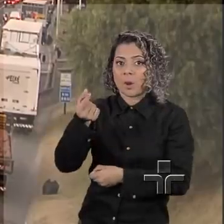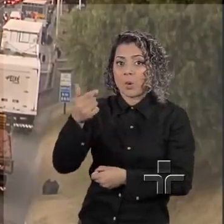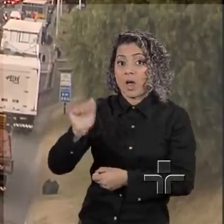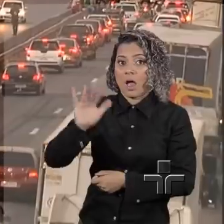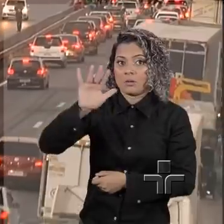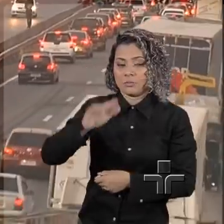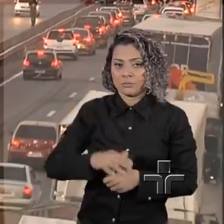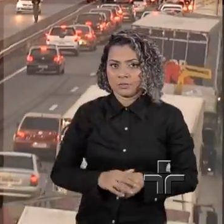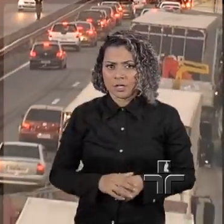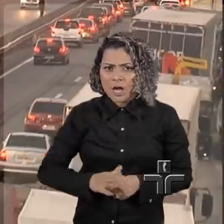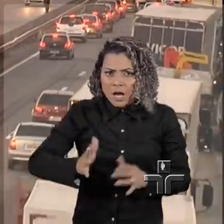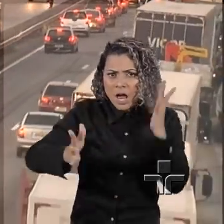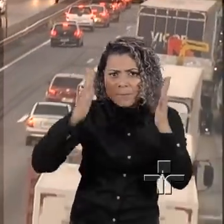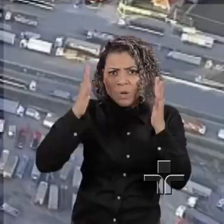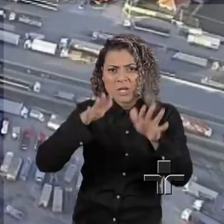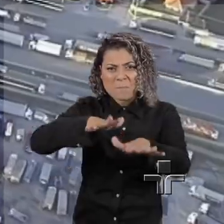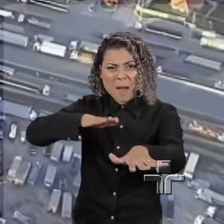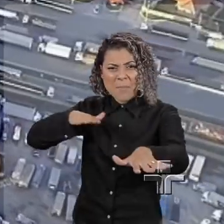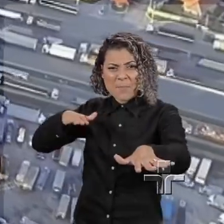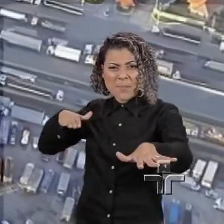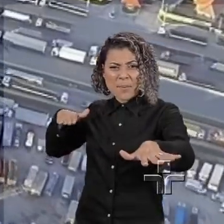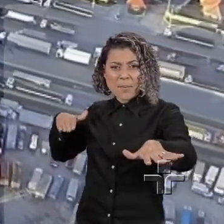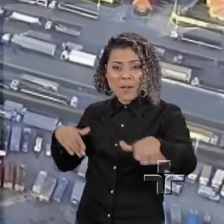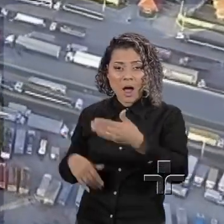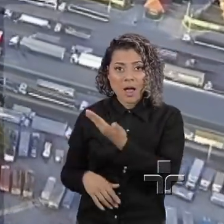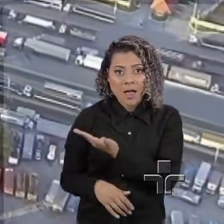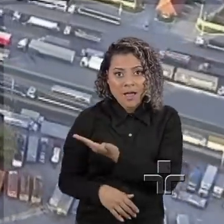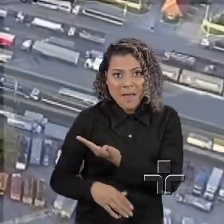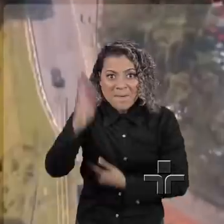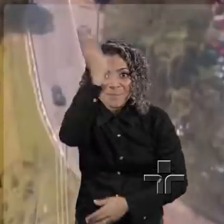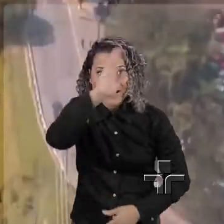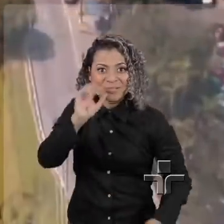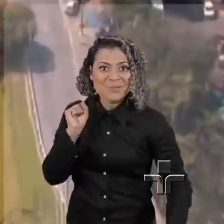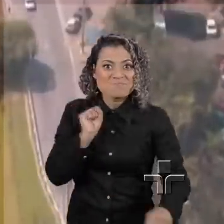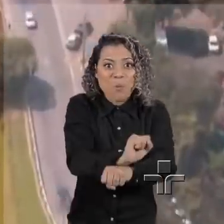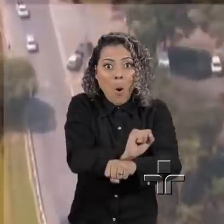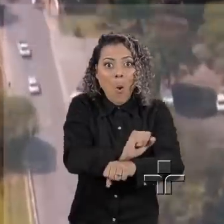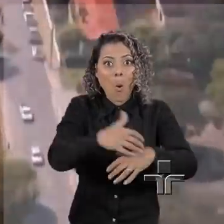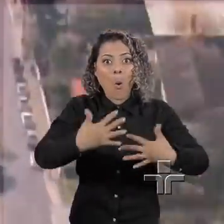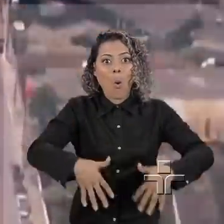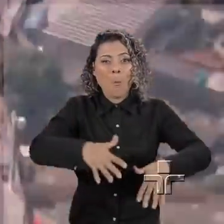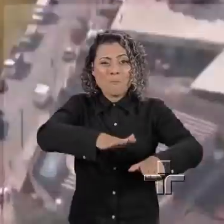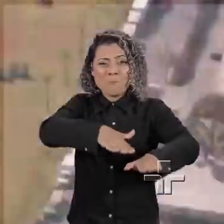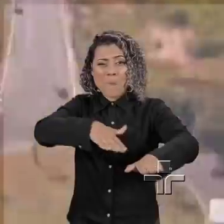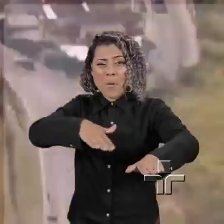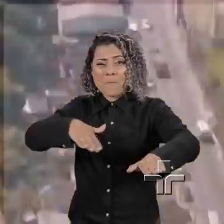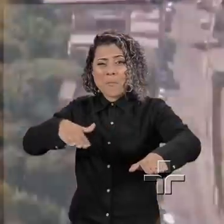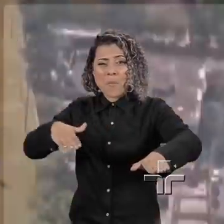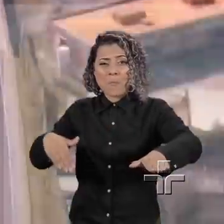Os caminhoneiros estacionaram nas rodovias e o Brasil parou.